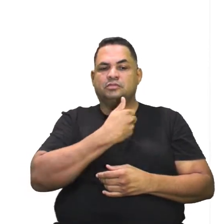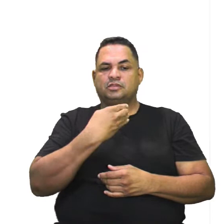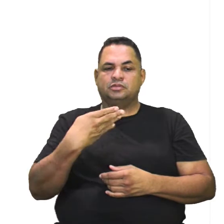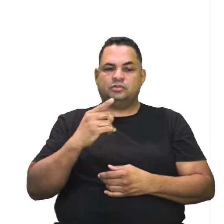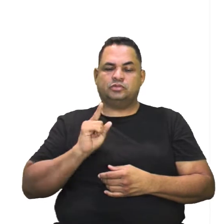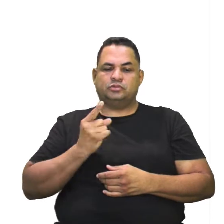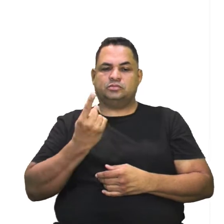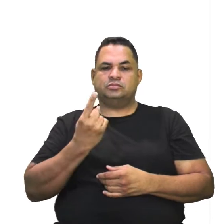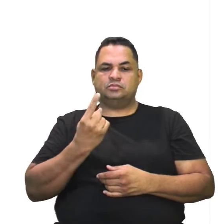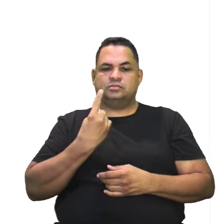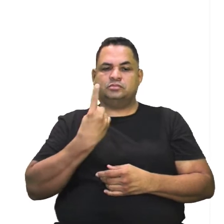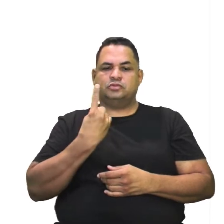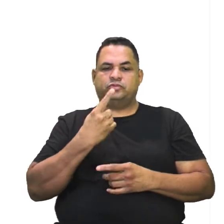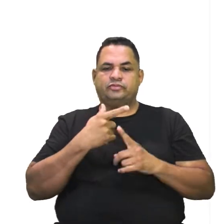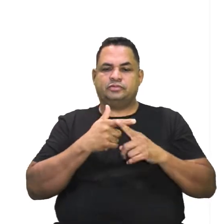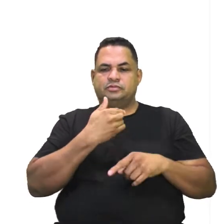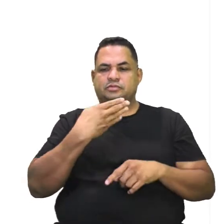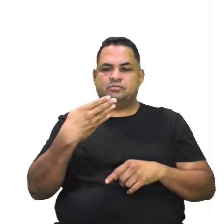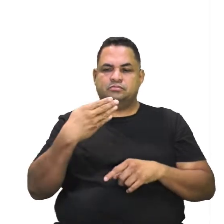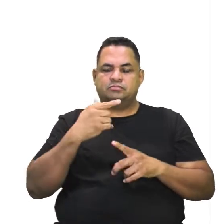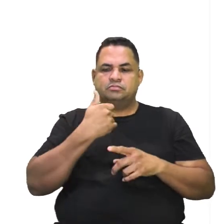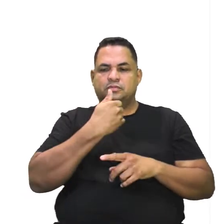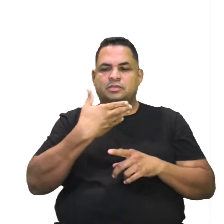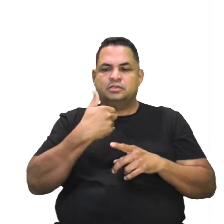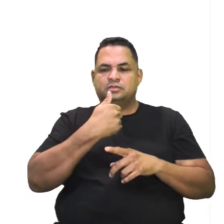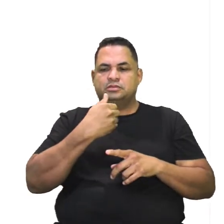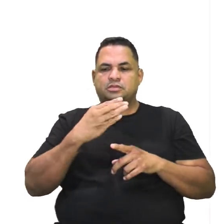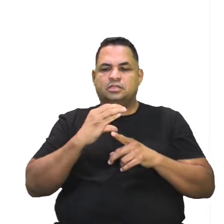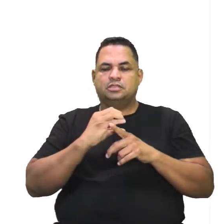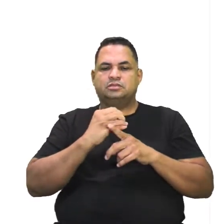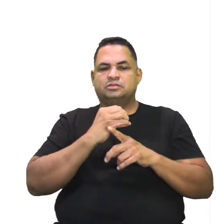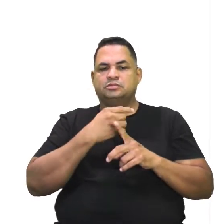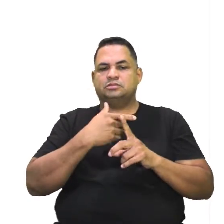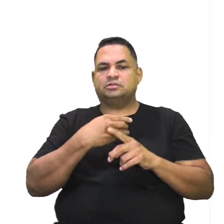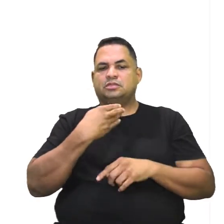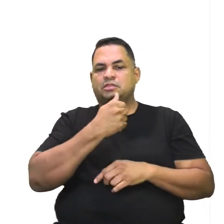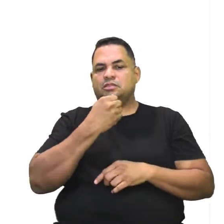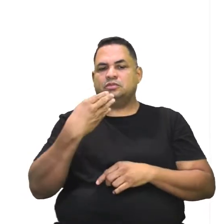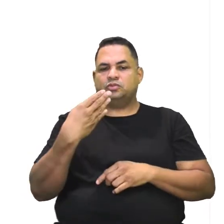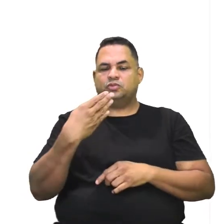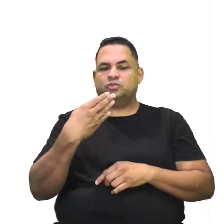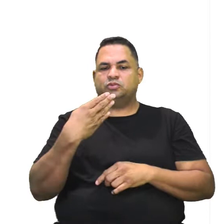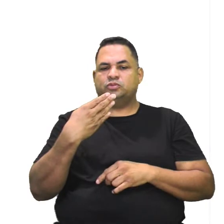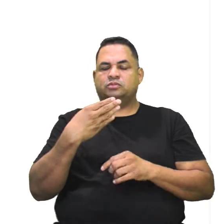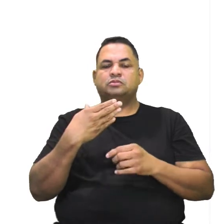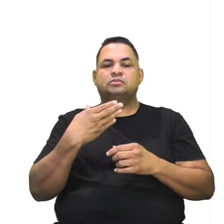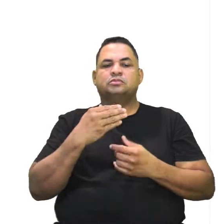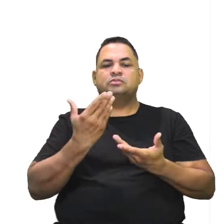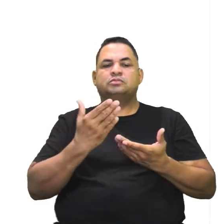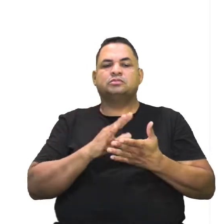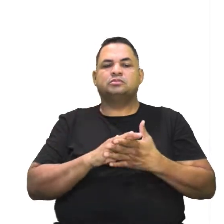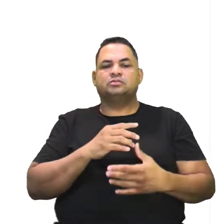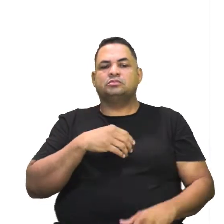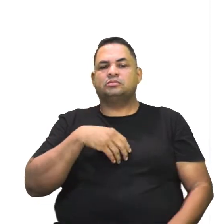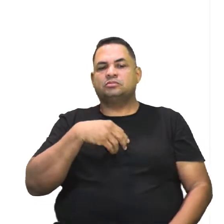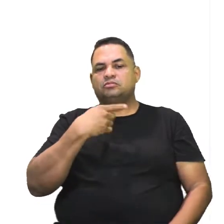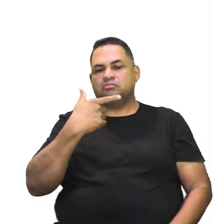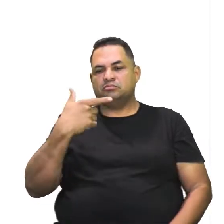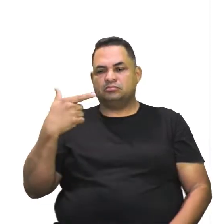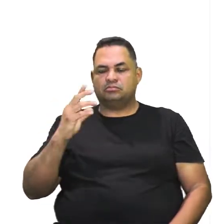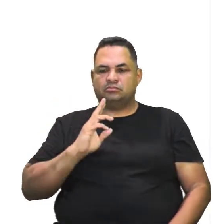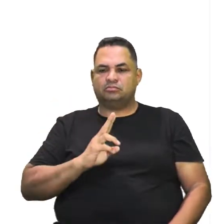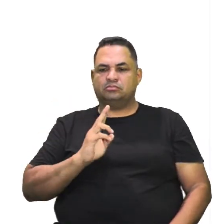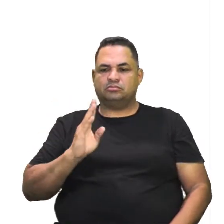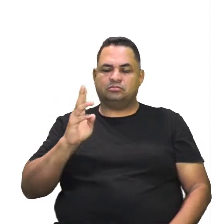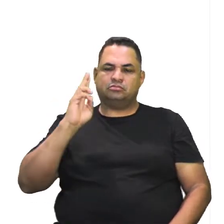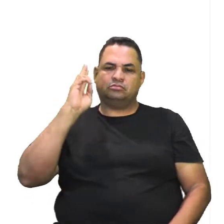14 mil. Isso, 1 vezes 4 mil, 4 mais 10, 14. Aqui temos o 18 e 22 e assim por